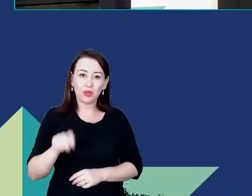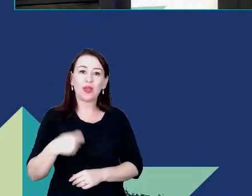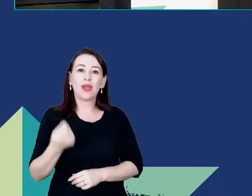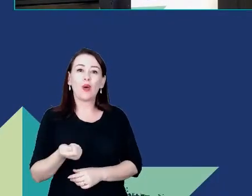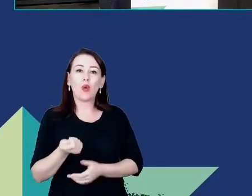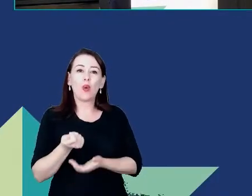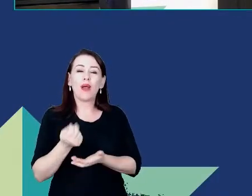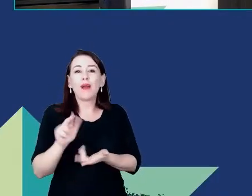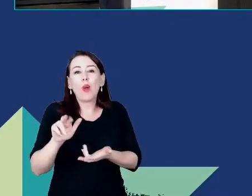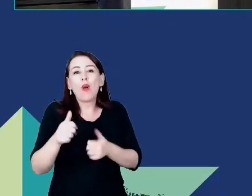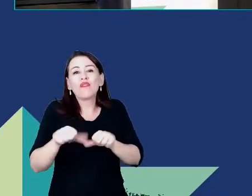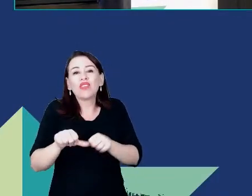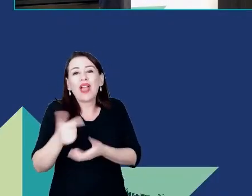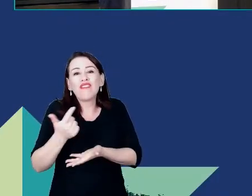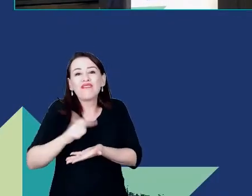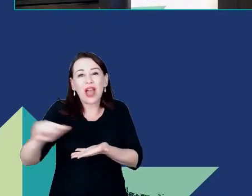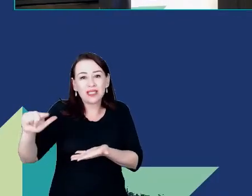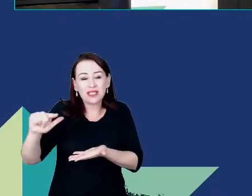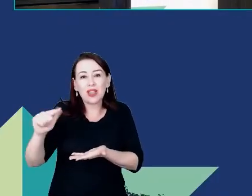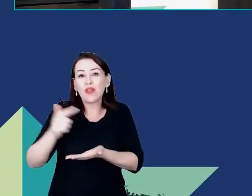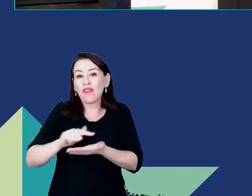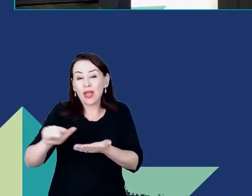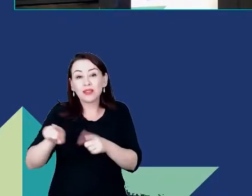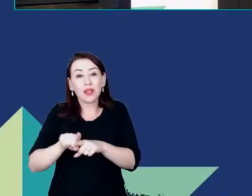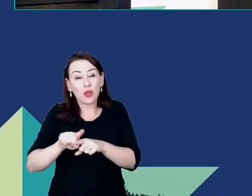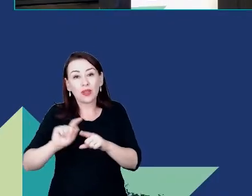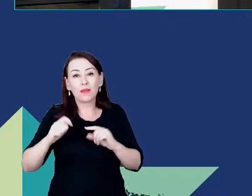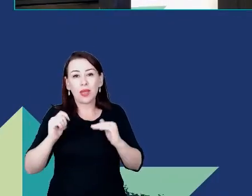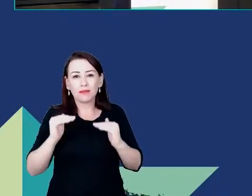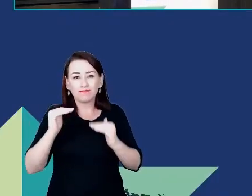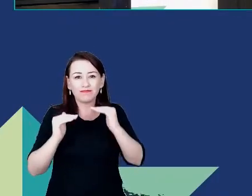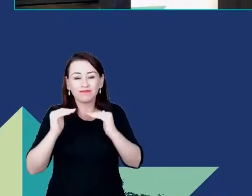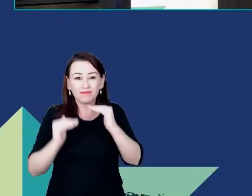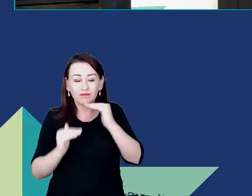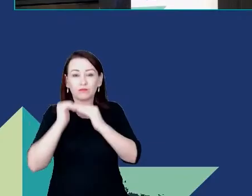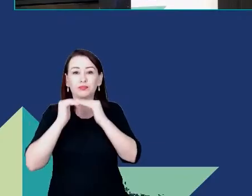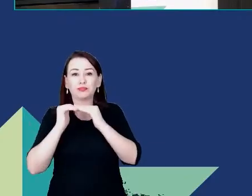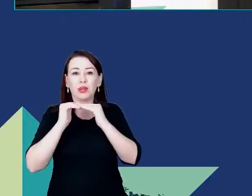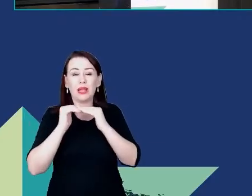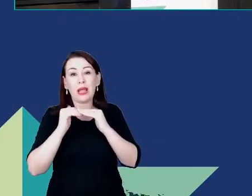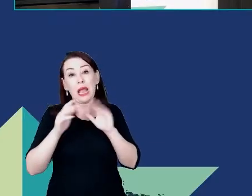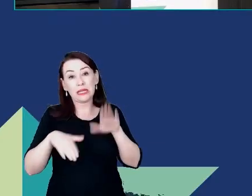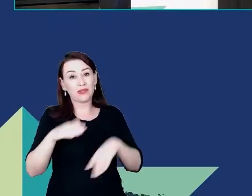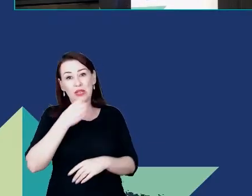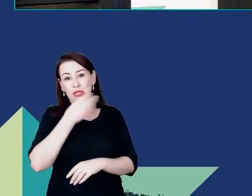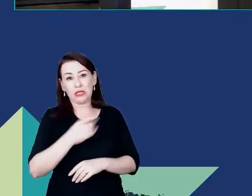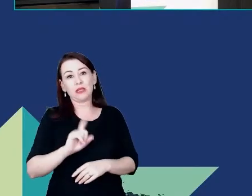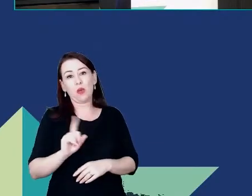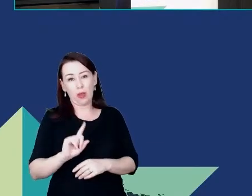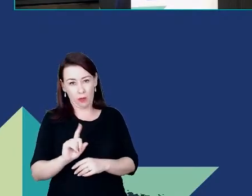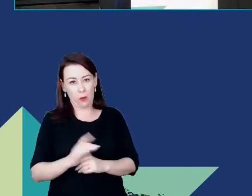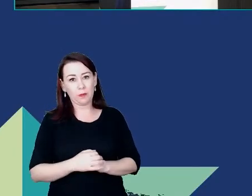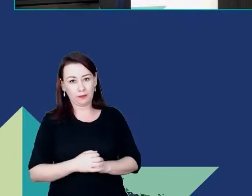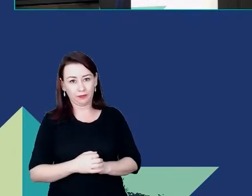e, muitas vezes, também a grau de saturação, que podem ser indesejáveis aí para disposição. Tá?